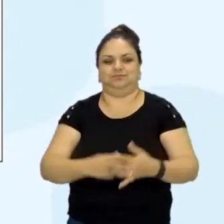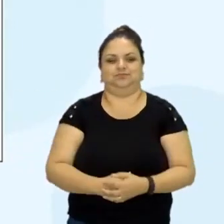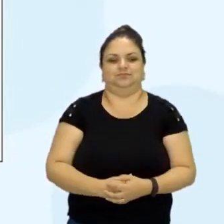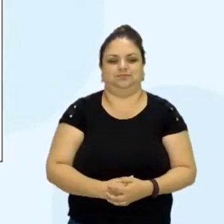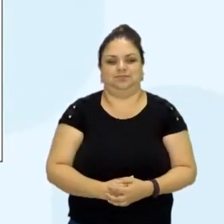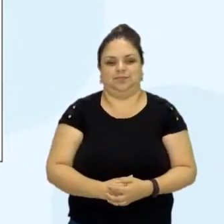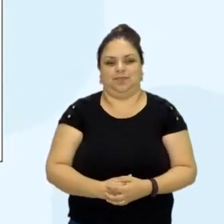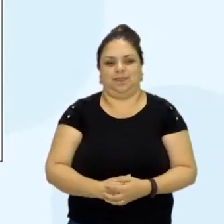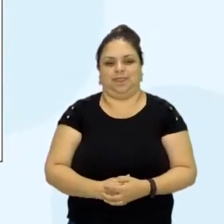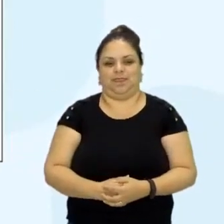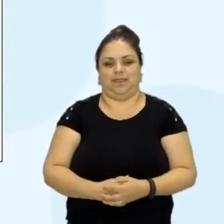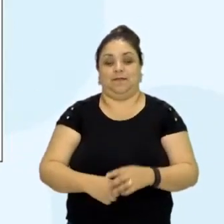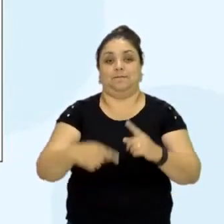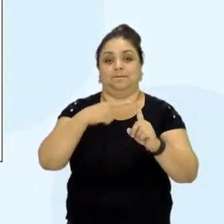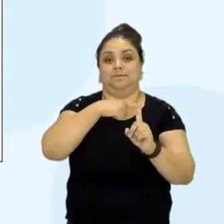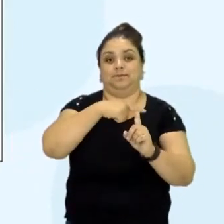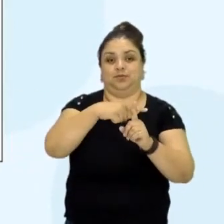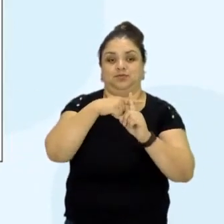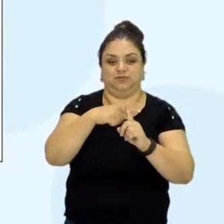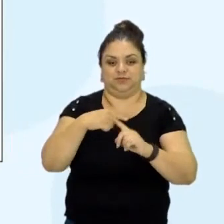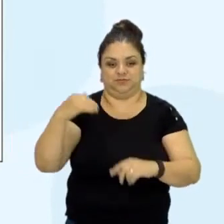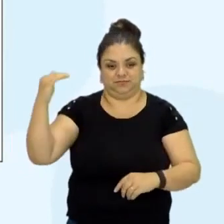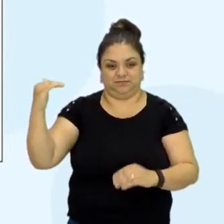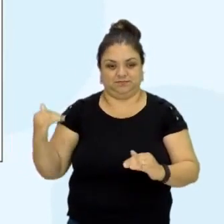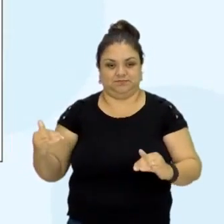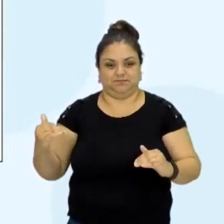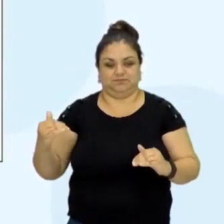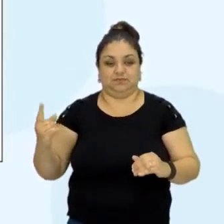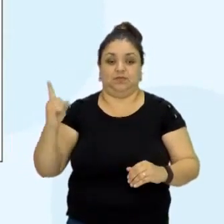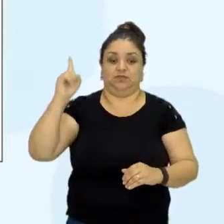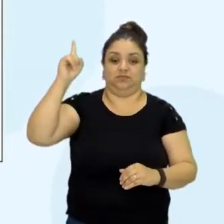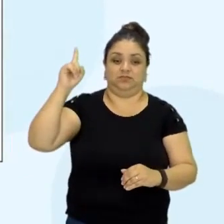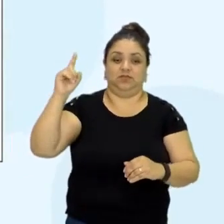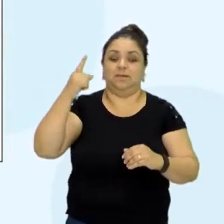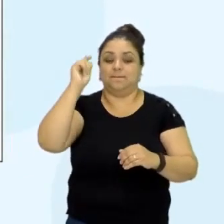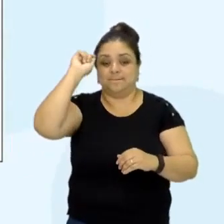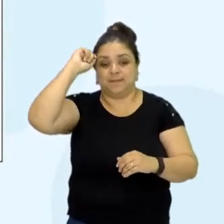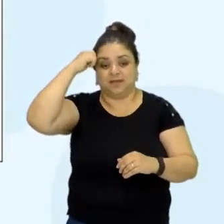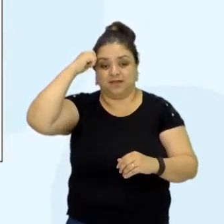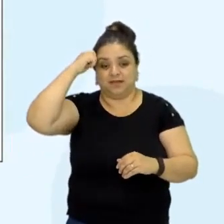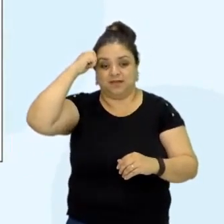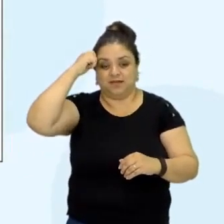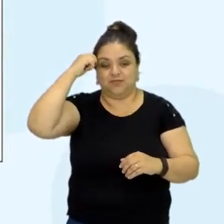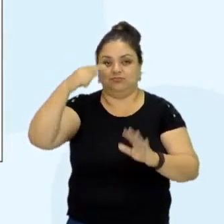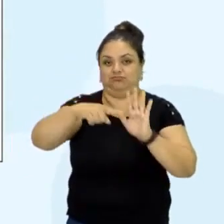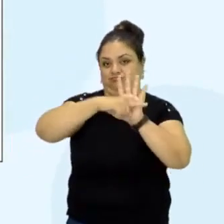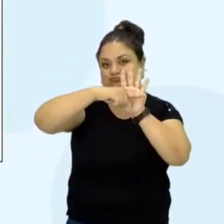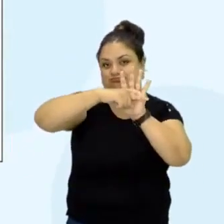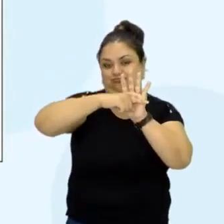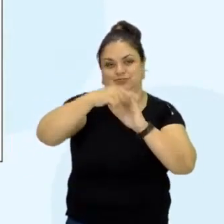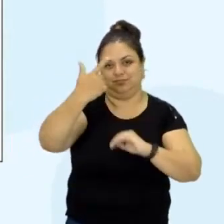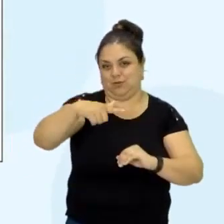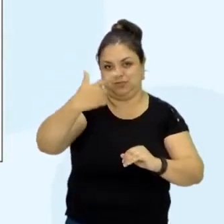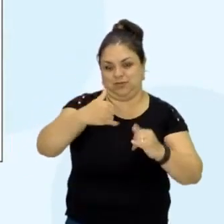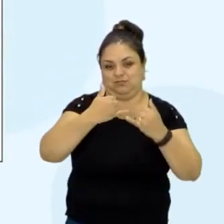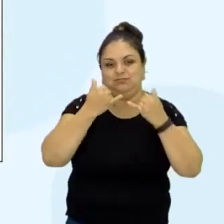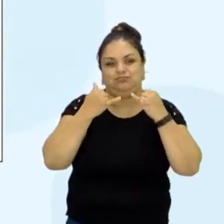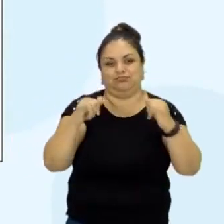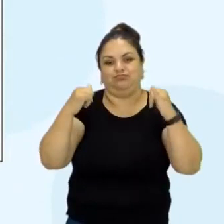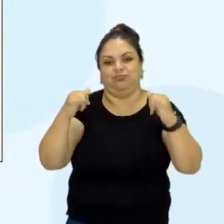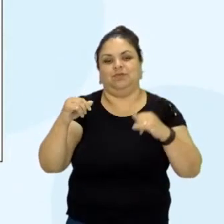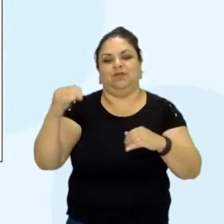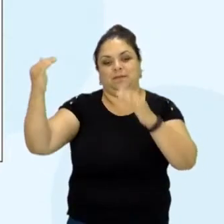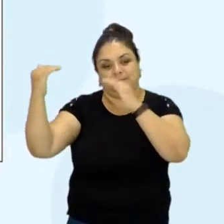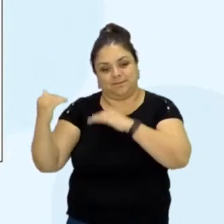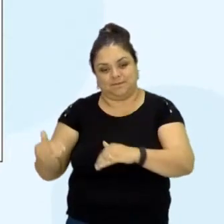Esse aqui não tem carga, então, né, menos carga. Vou colocar aqui, mas o menos é de negativo. E